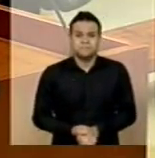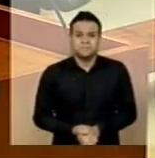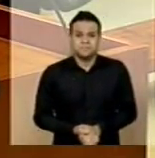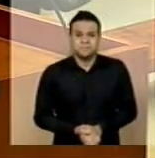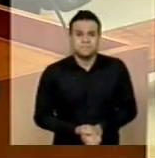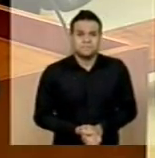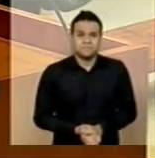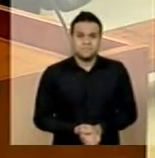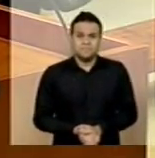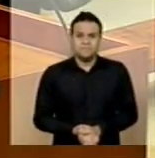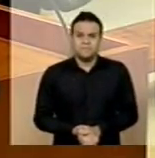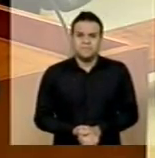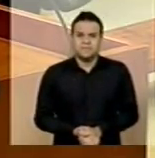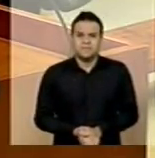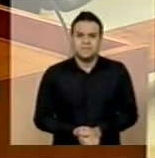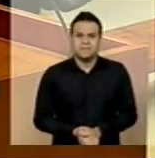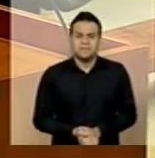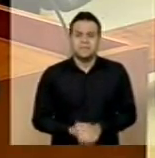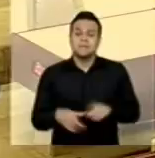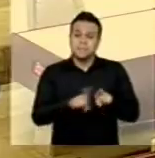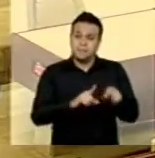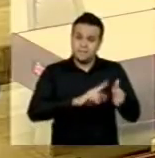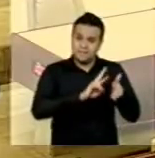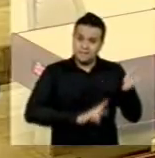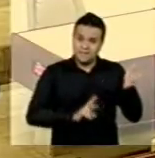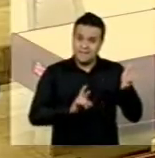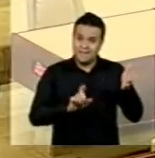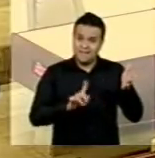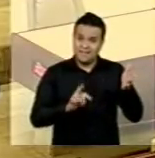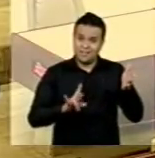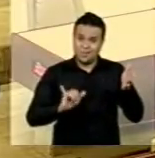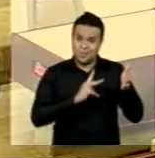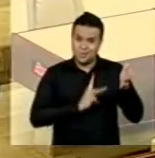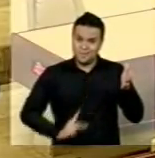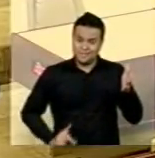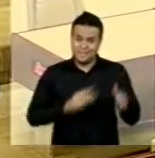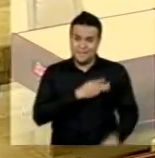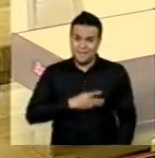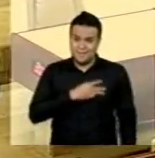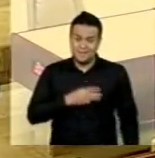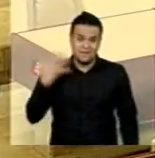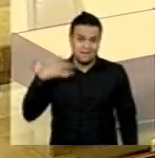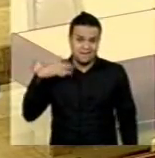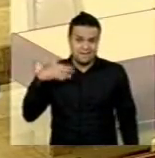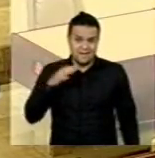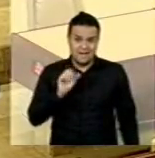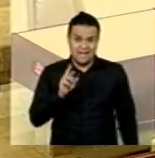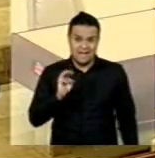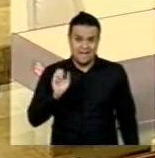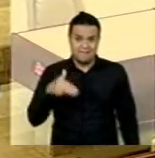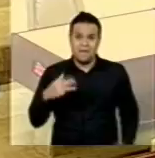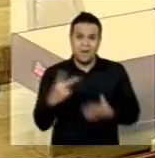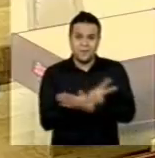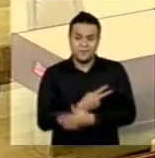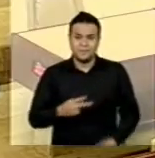Sobre o precedente da eminente relatora, eminente presidente, ministra Carmen, o caso de Rondônia,